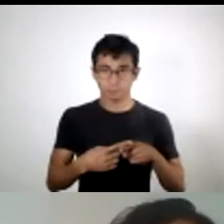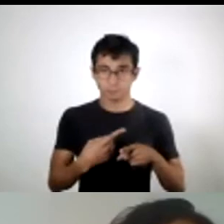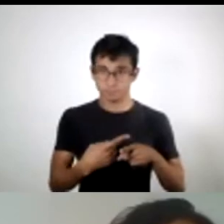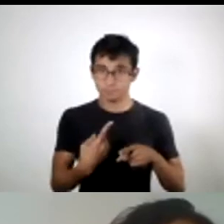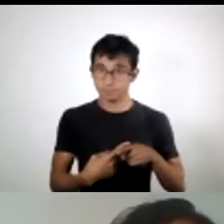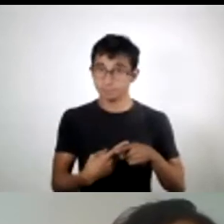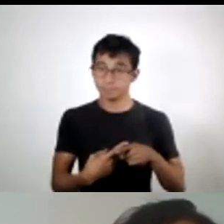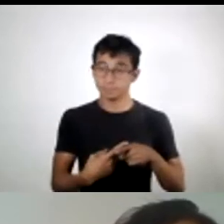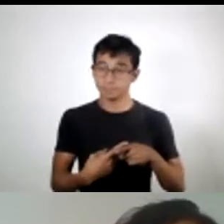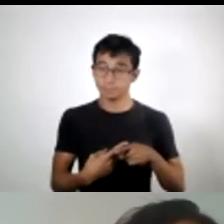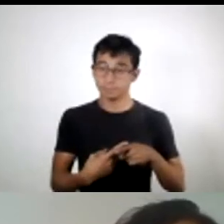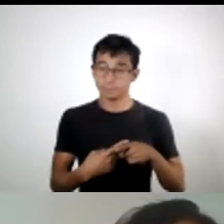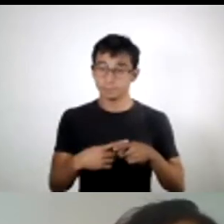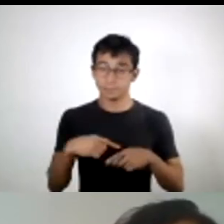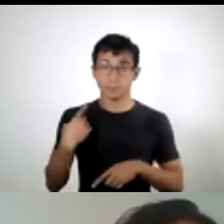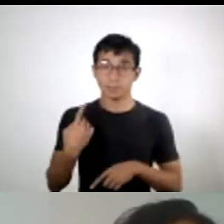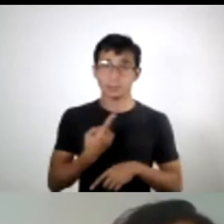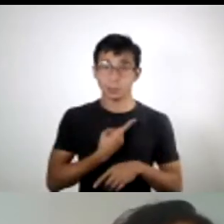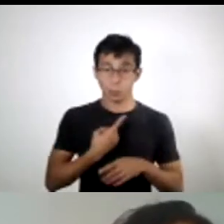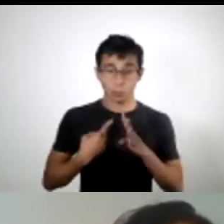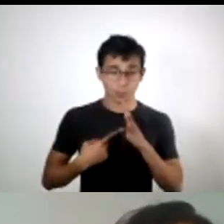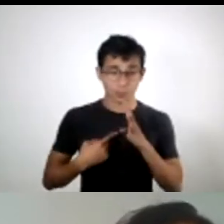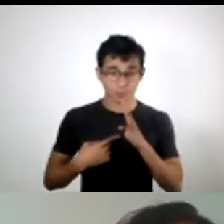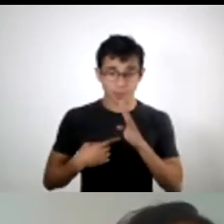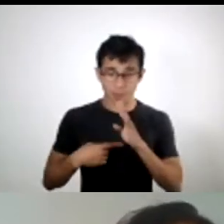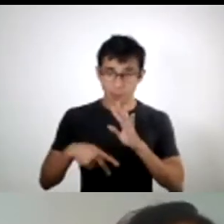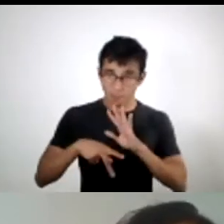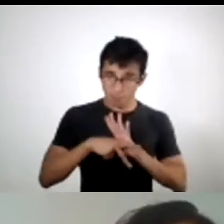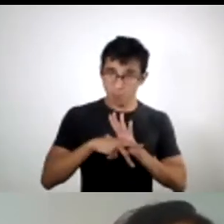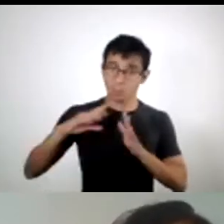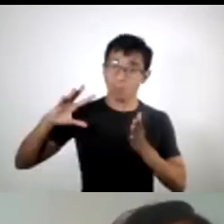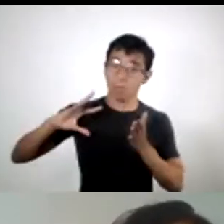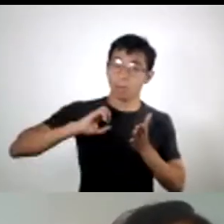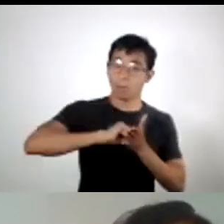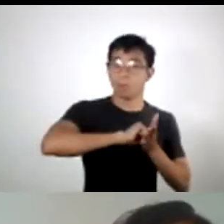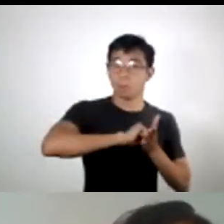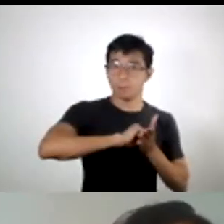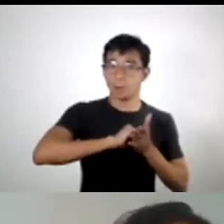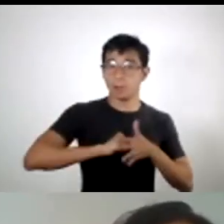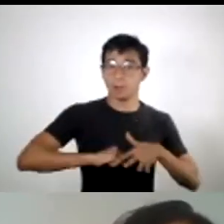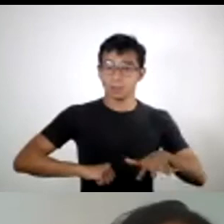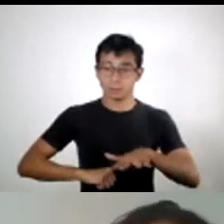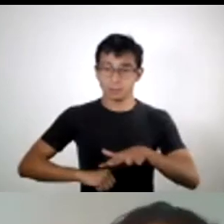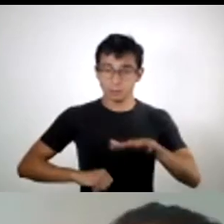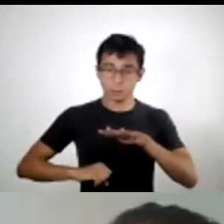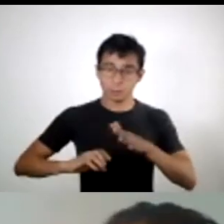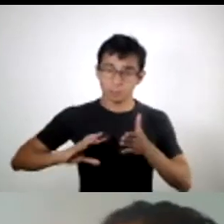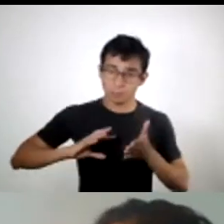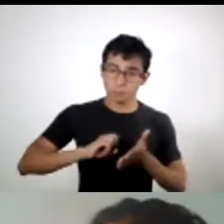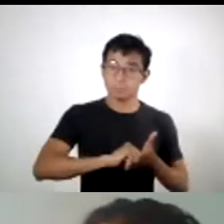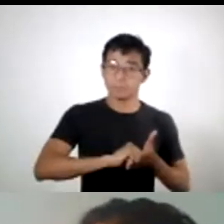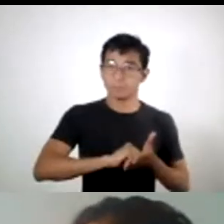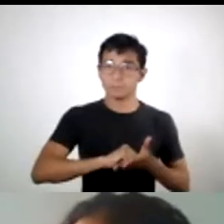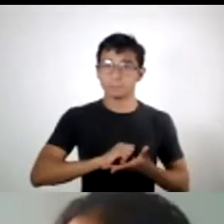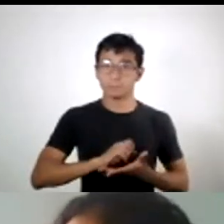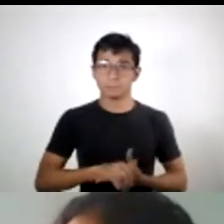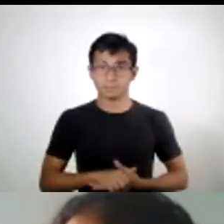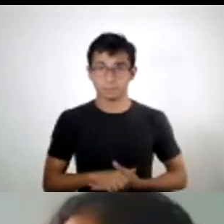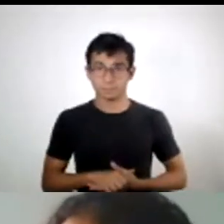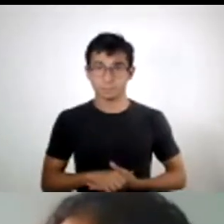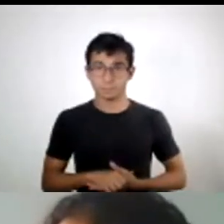da colonialidade do saber implicada com a questão do território. A terra é poder, né? Então, assim, a